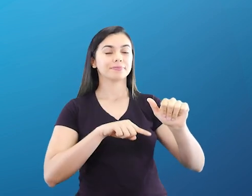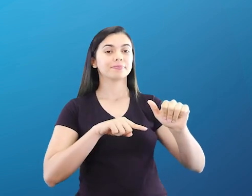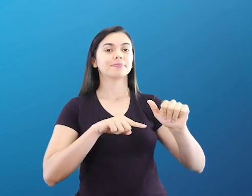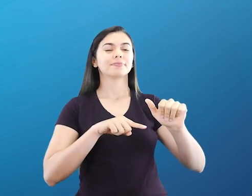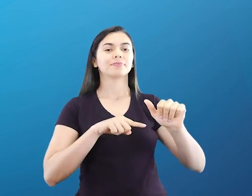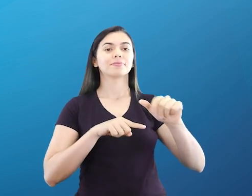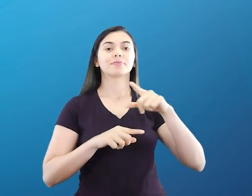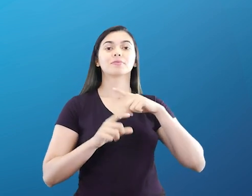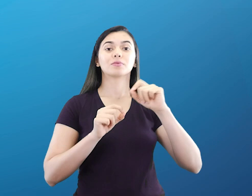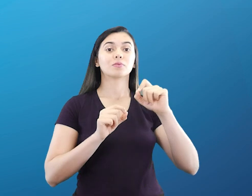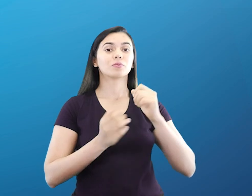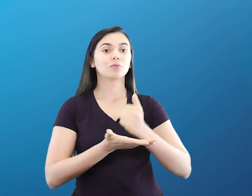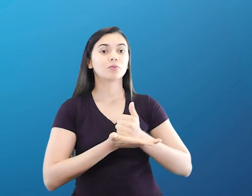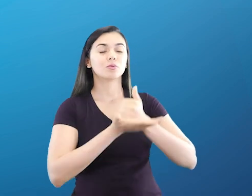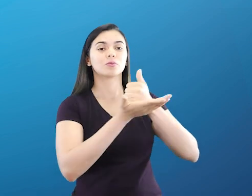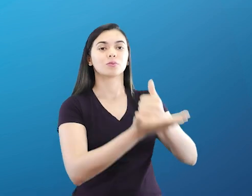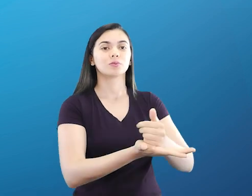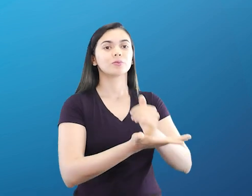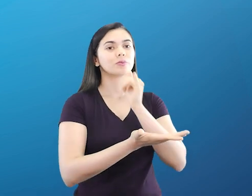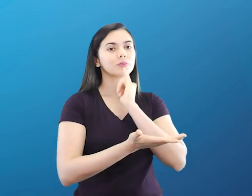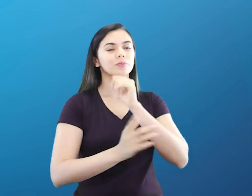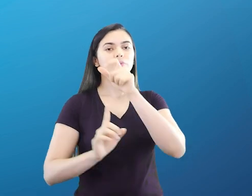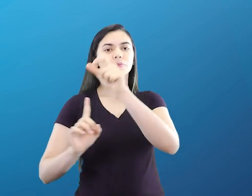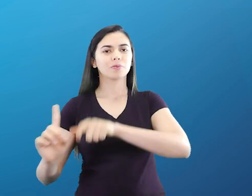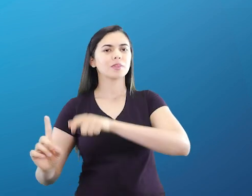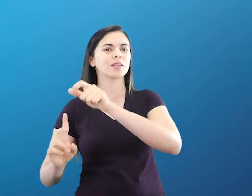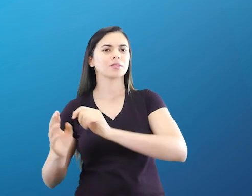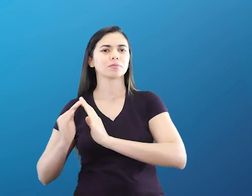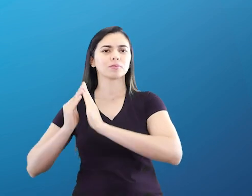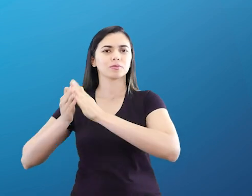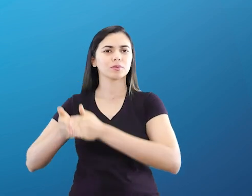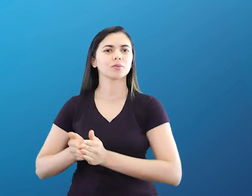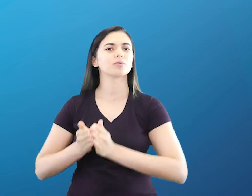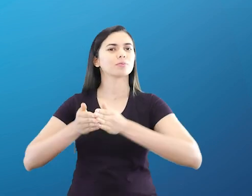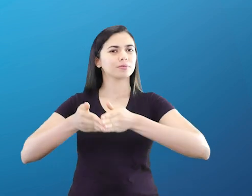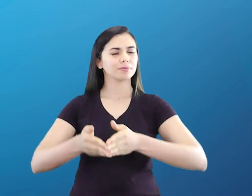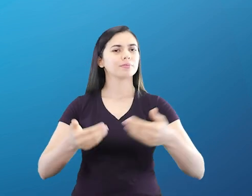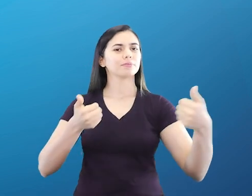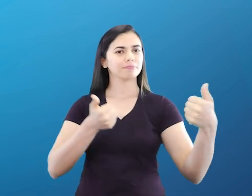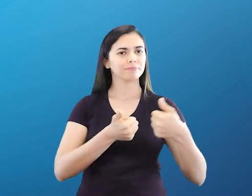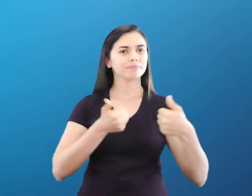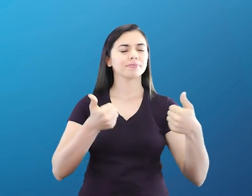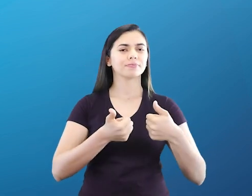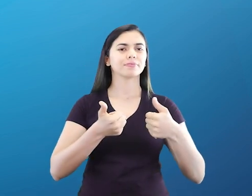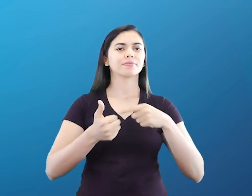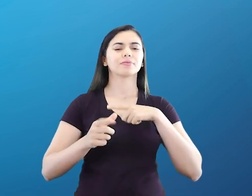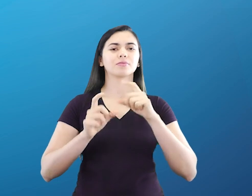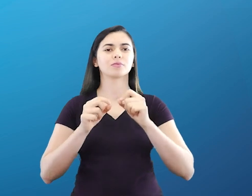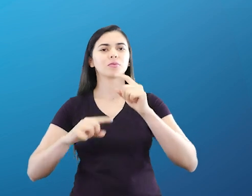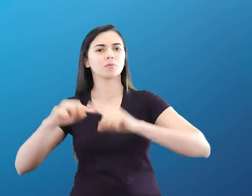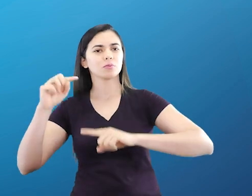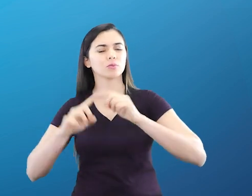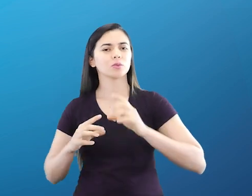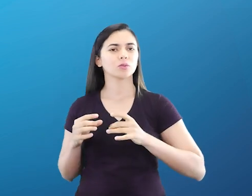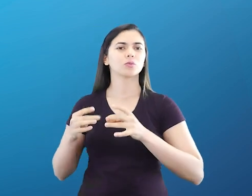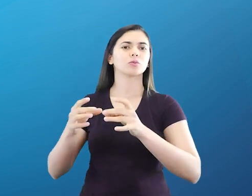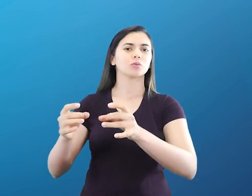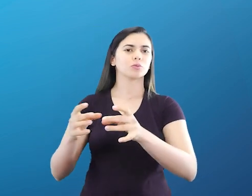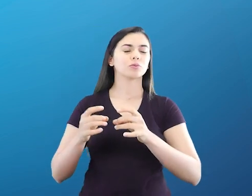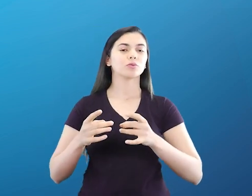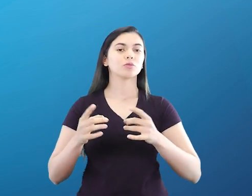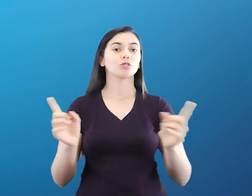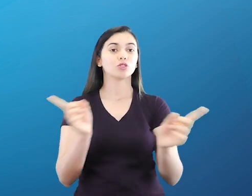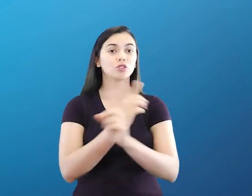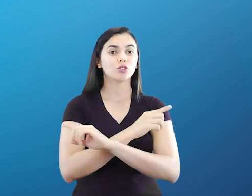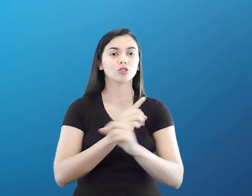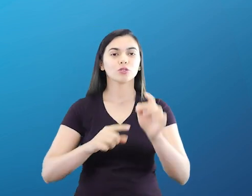vila servir de apoio para as pessoas que navegavam por ali, né, levando e trazendo mercadorias entre